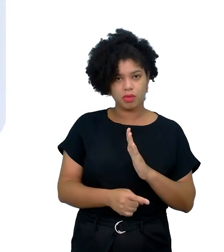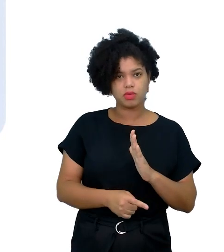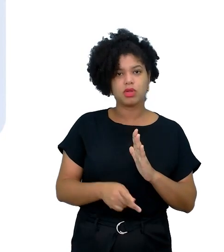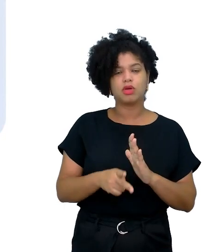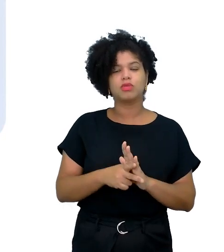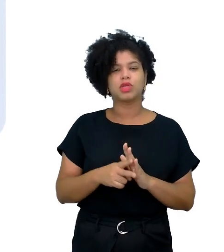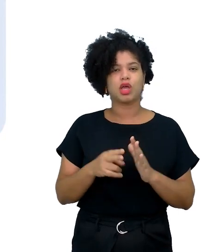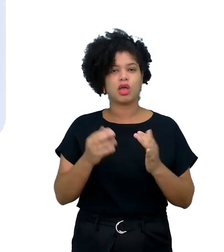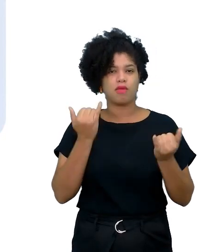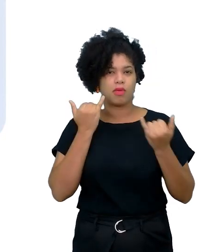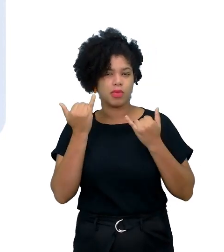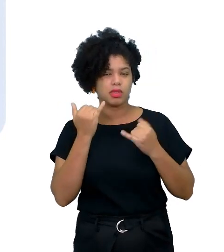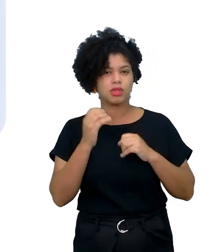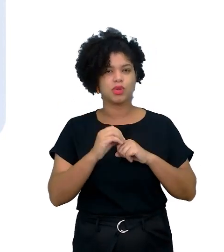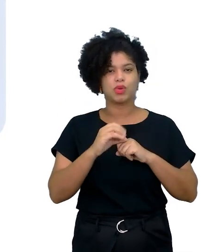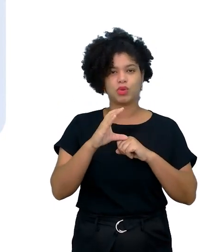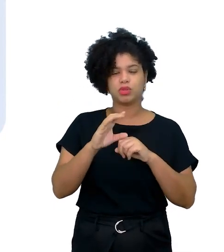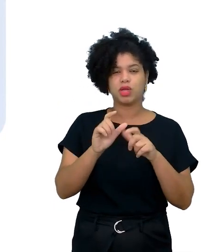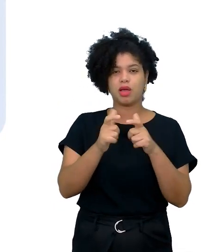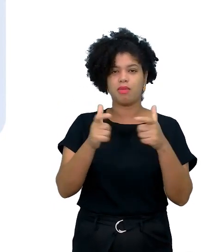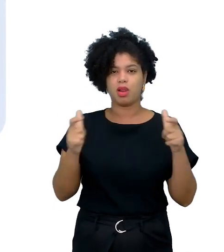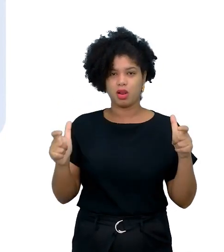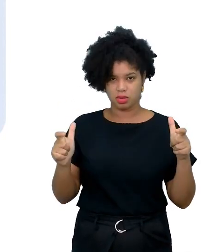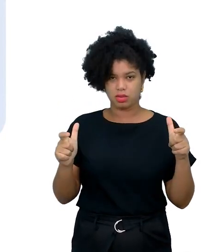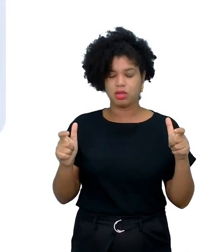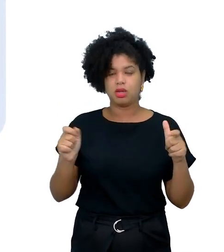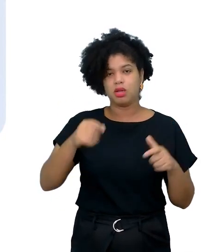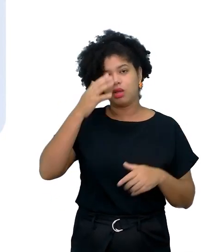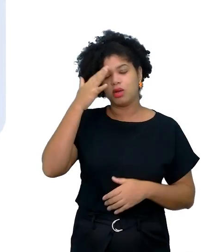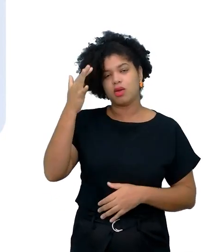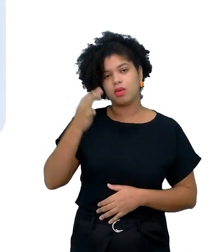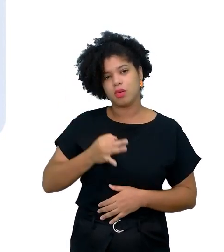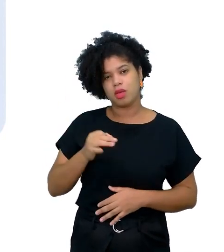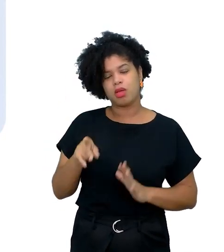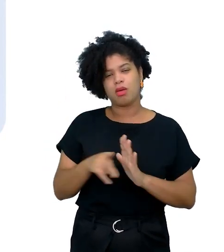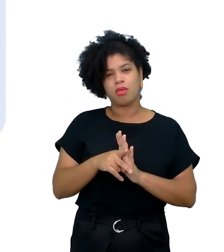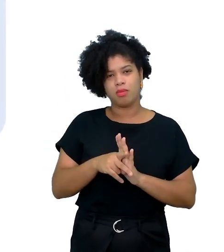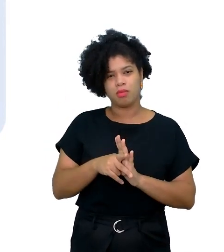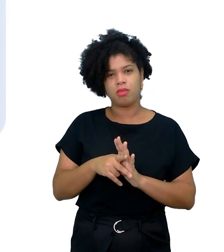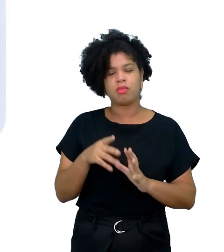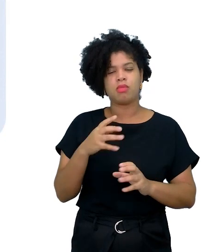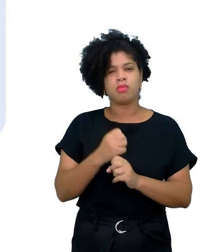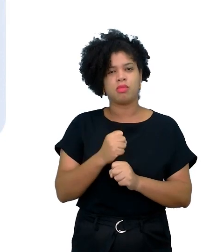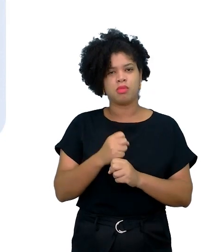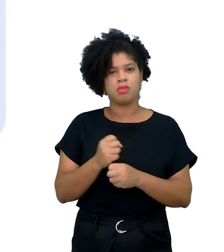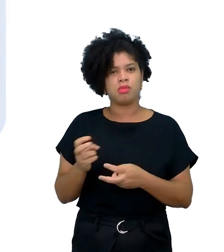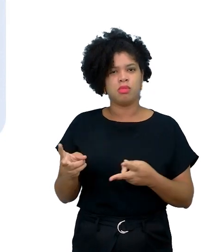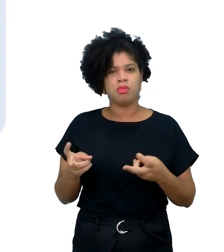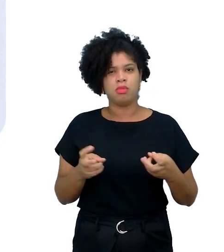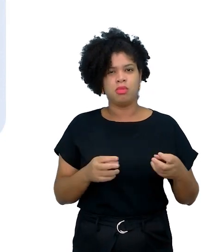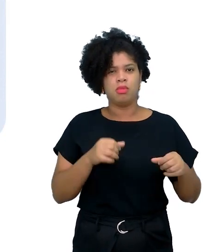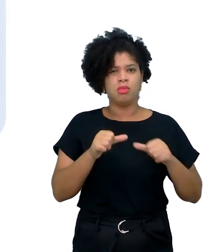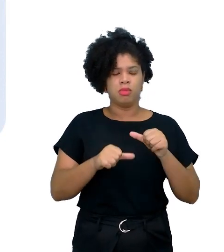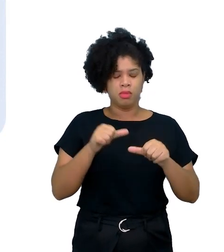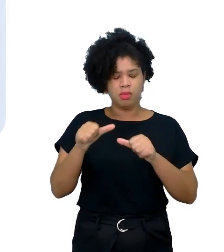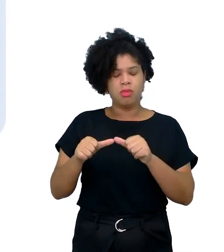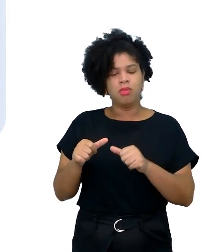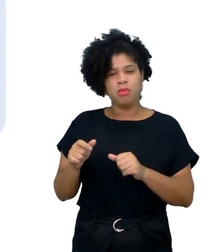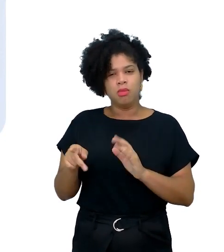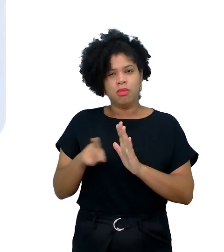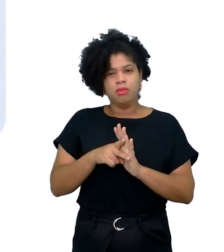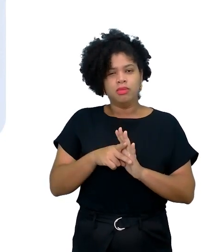nossos conhecimentos, ampliando a compreensão do campo aditivo, observando a mudança do lugar